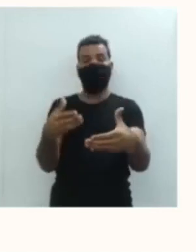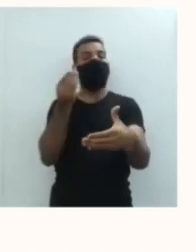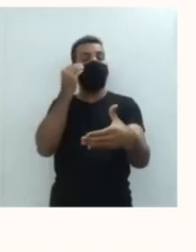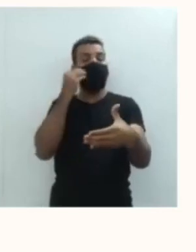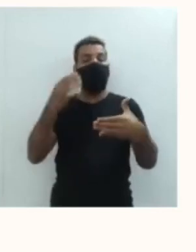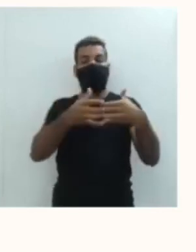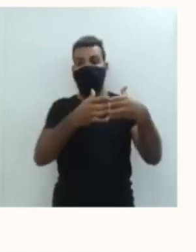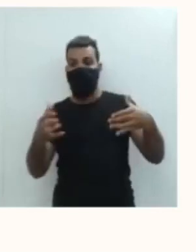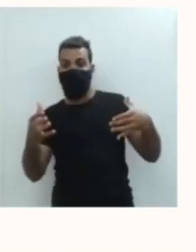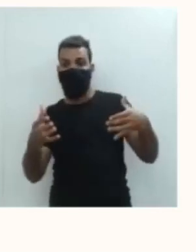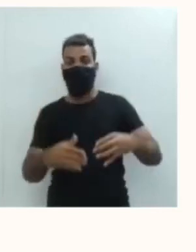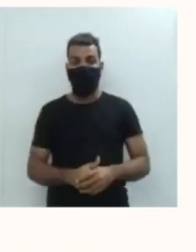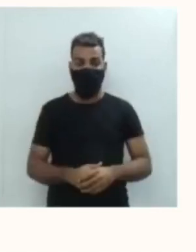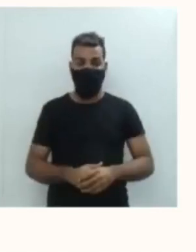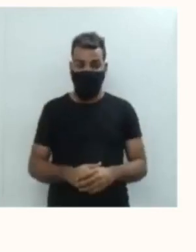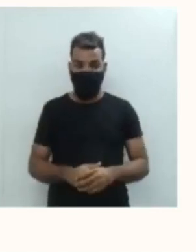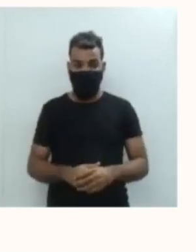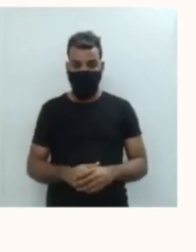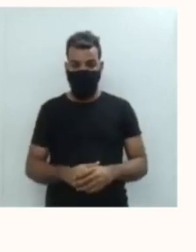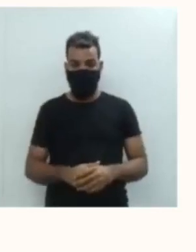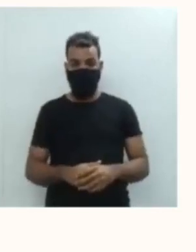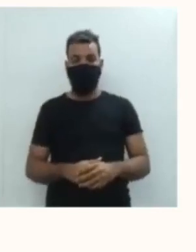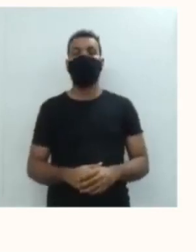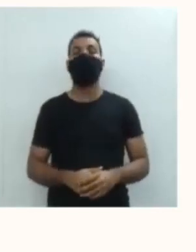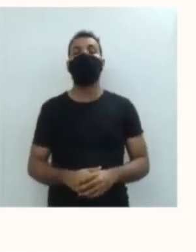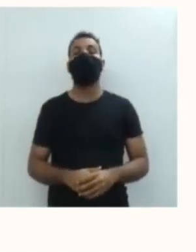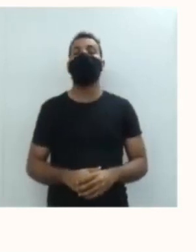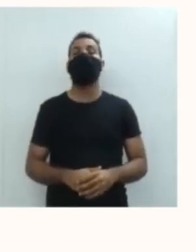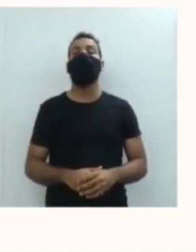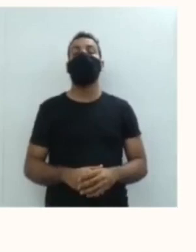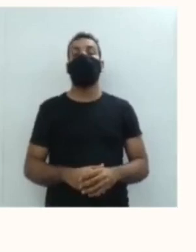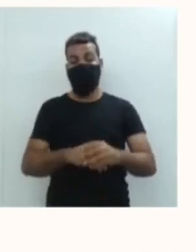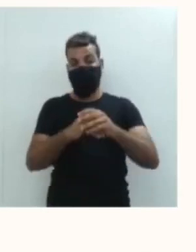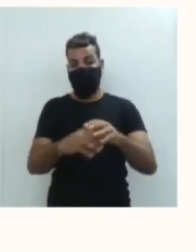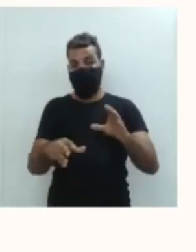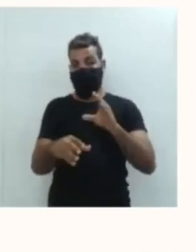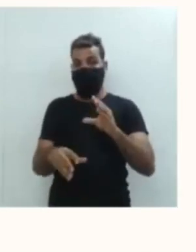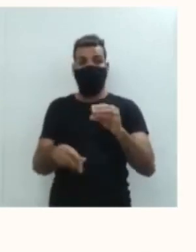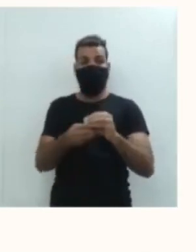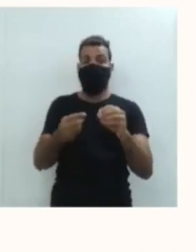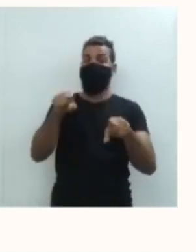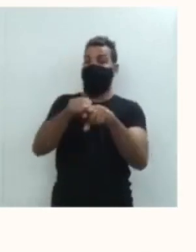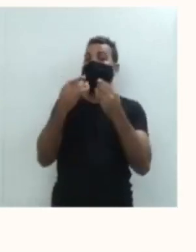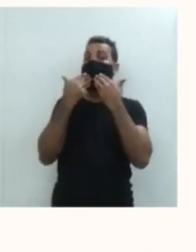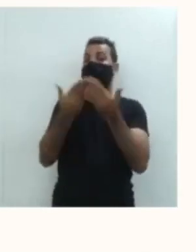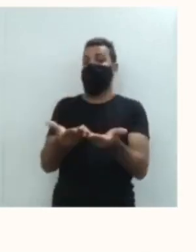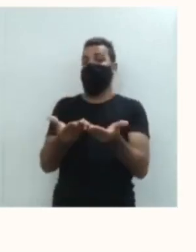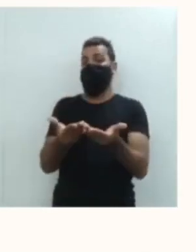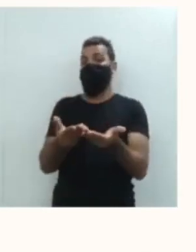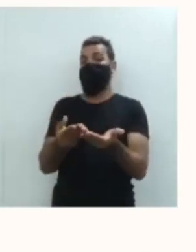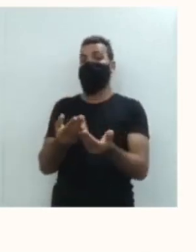estender a da nossa classe abstrata pedir de implementar a nossa interface e pedido